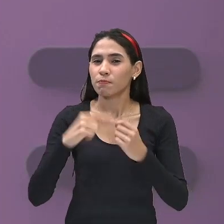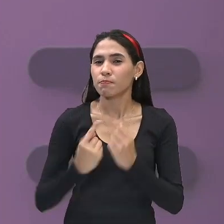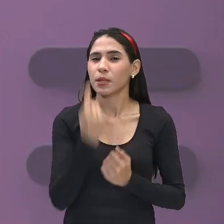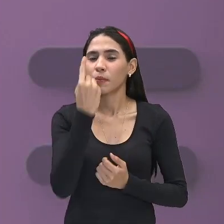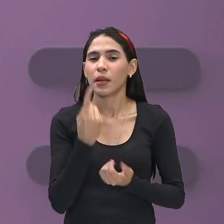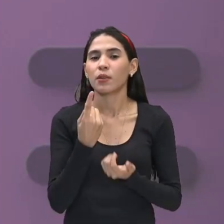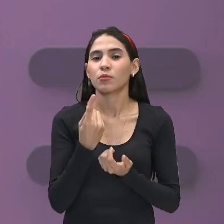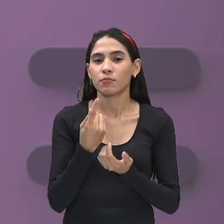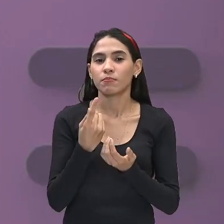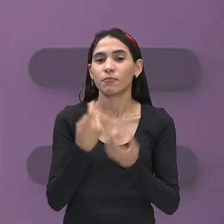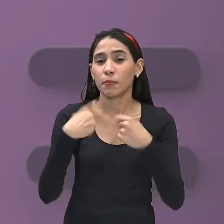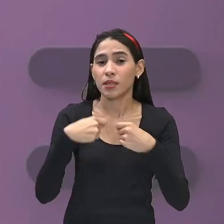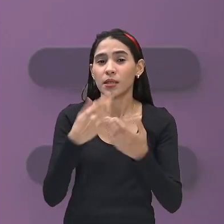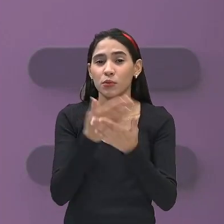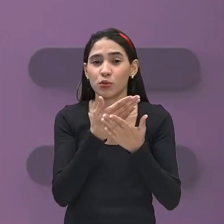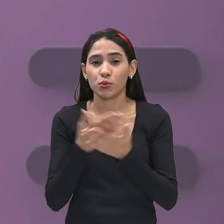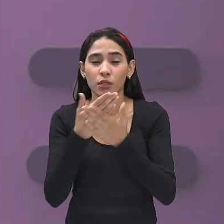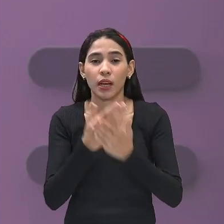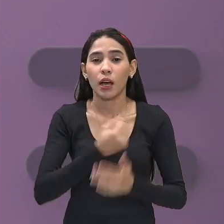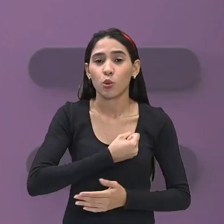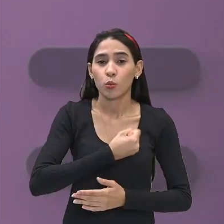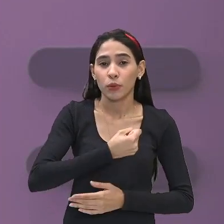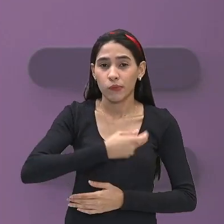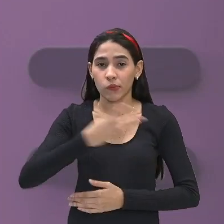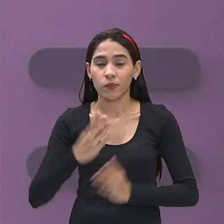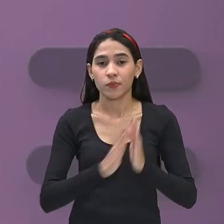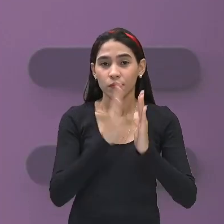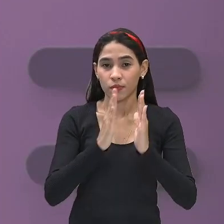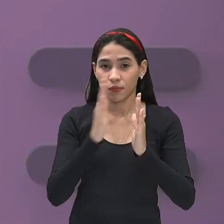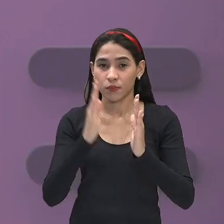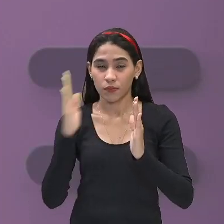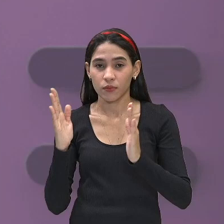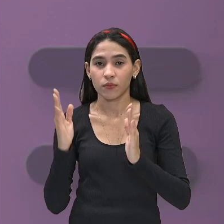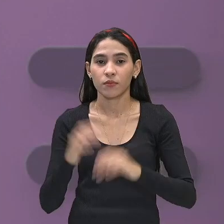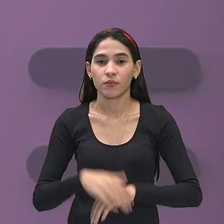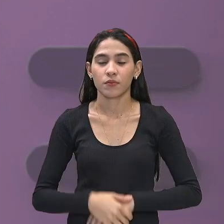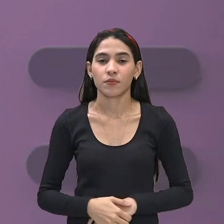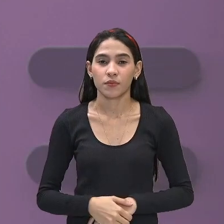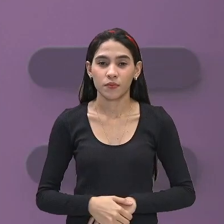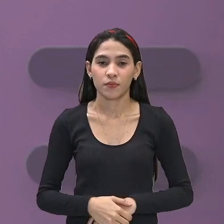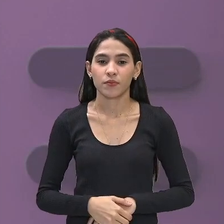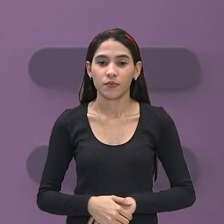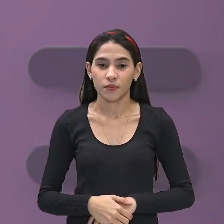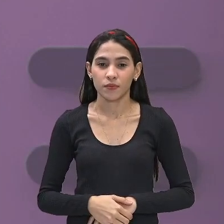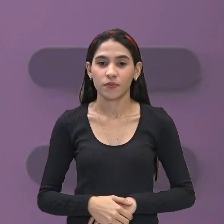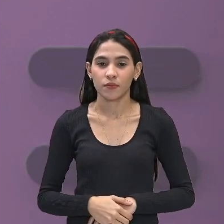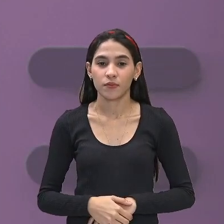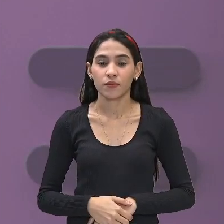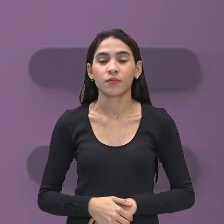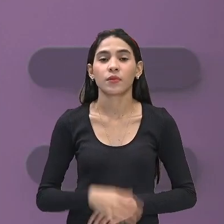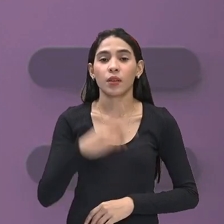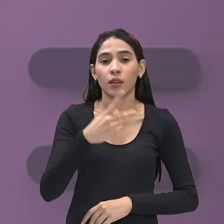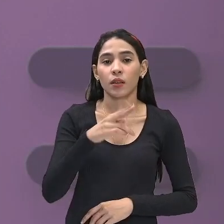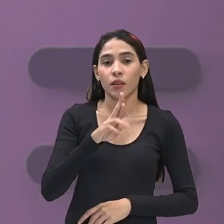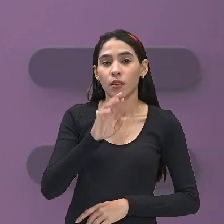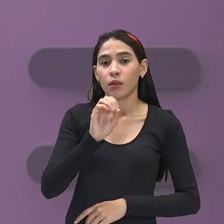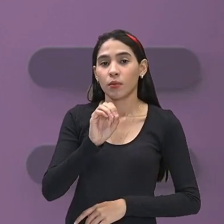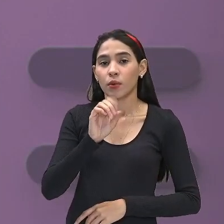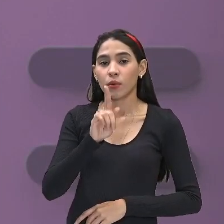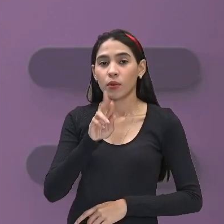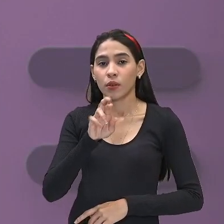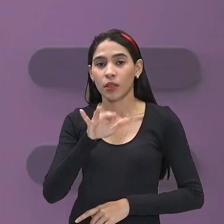numérica. Mais especificamente nessa unidade número 1, onde nós estudaremos as progressões, tanto aritmética